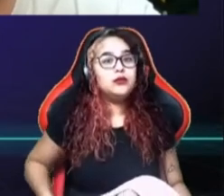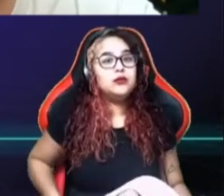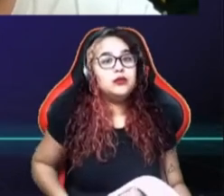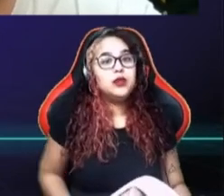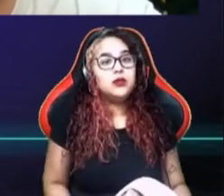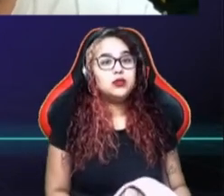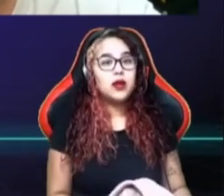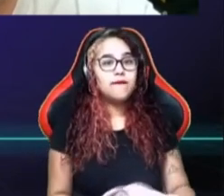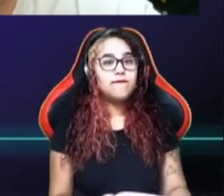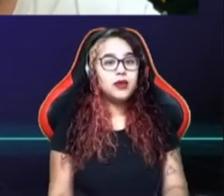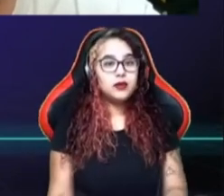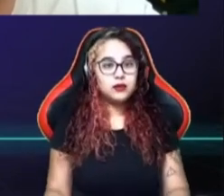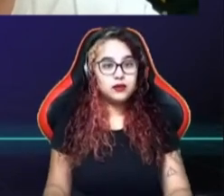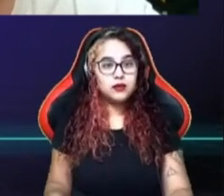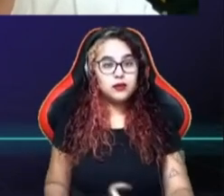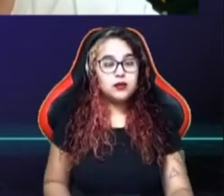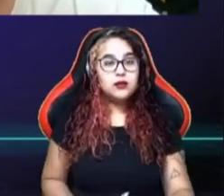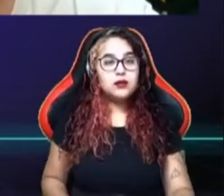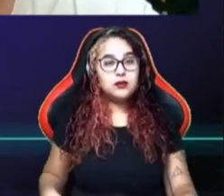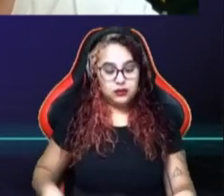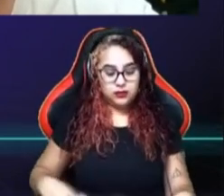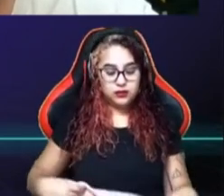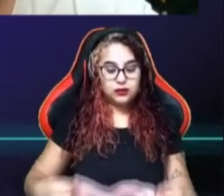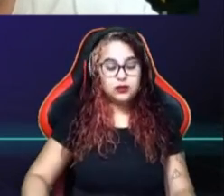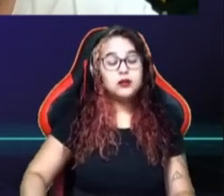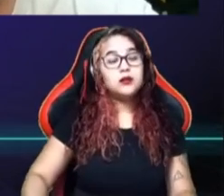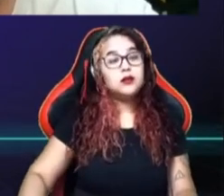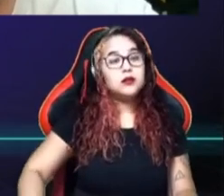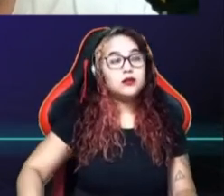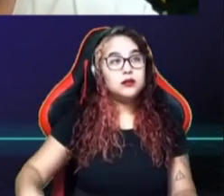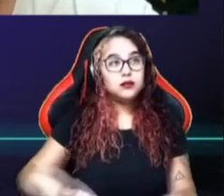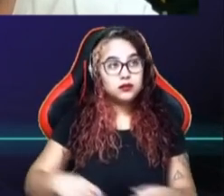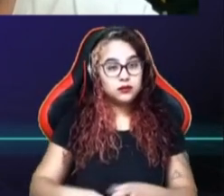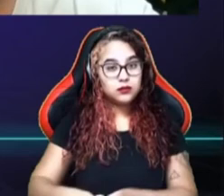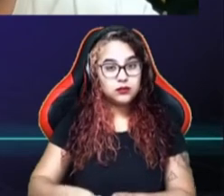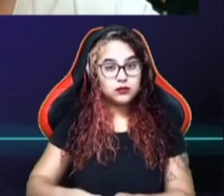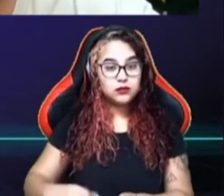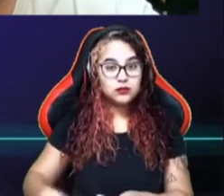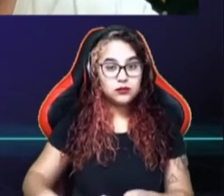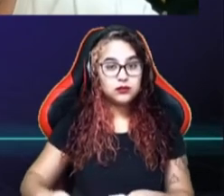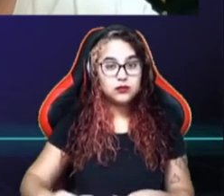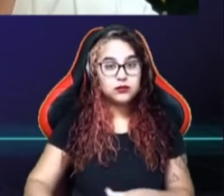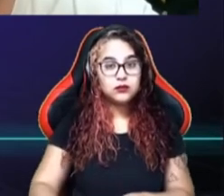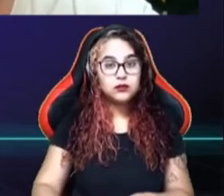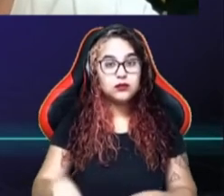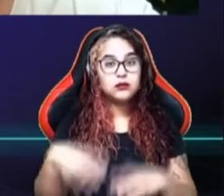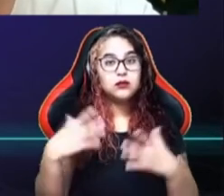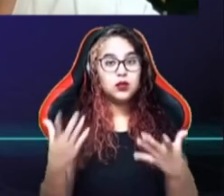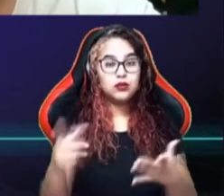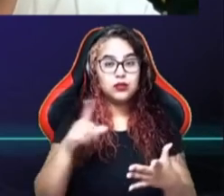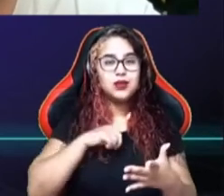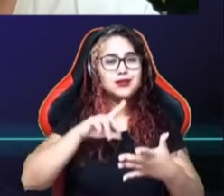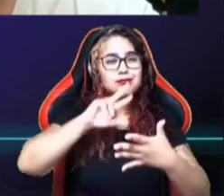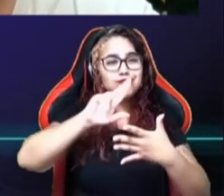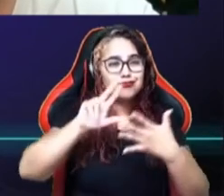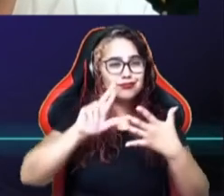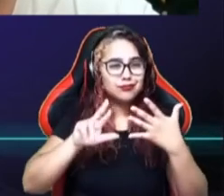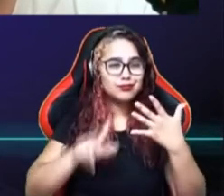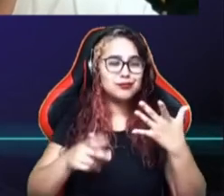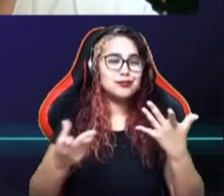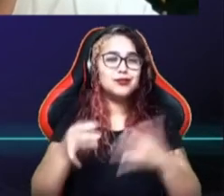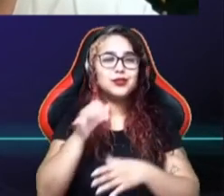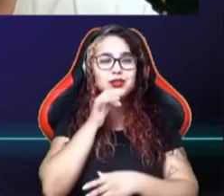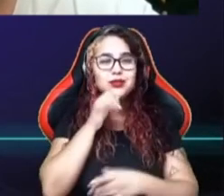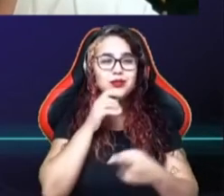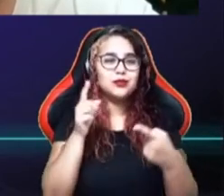Tendo novos fãs. Dois, a gente vende itens virtuais dele, então, ou feitos em cima dele